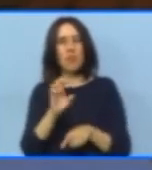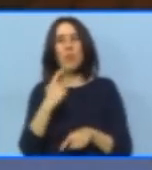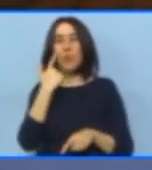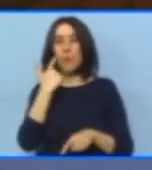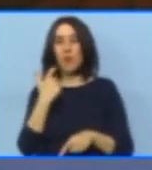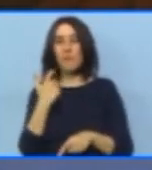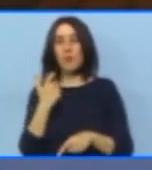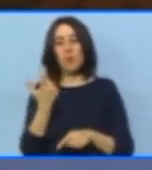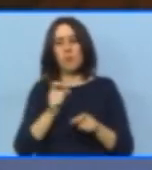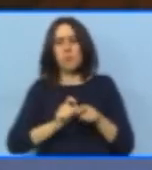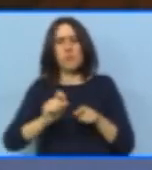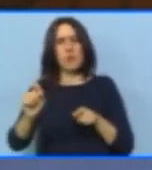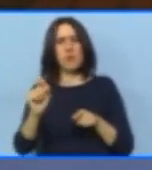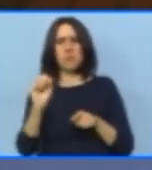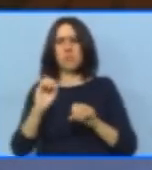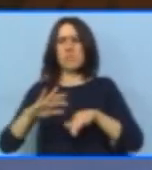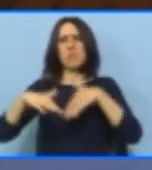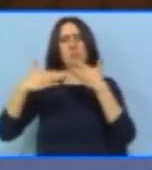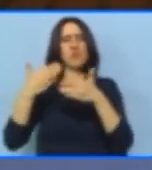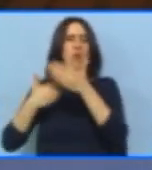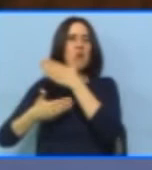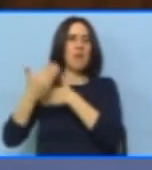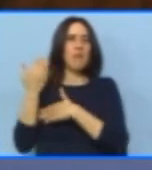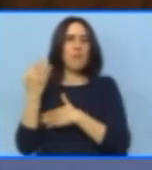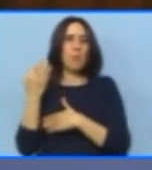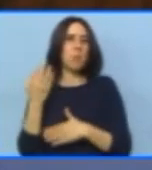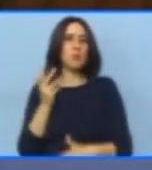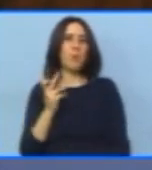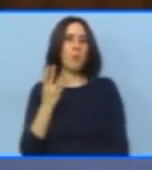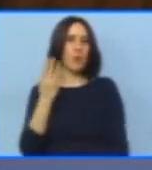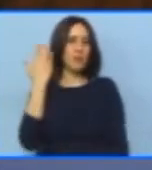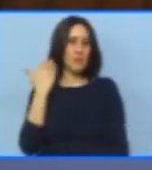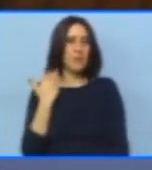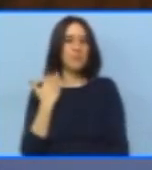início do pontificado, enfim, já foi há algum tempo, mas foi só há 4 anos,